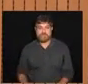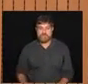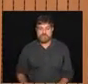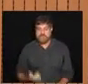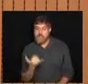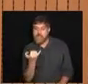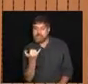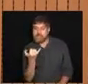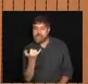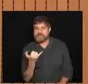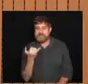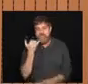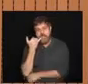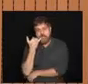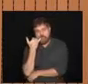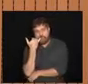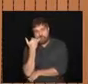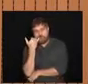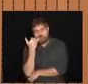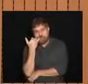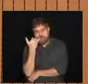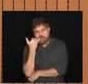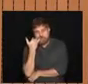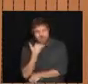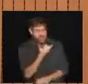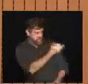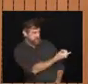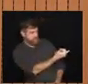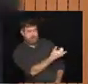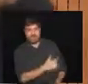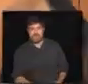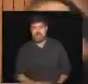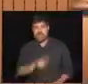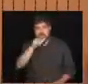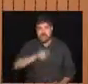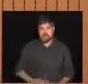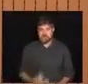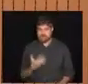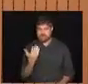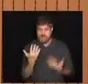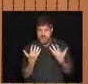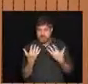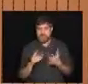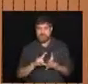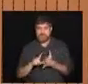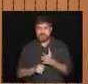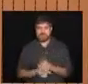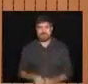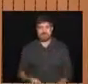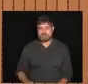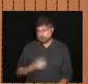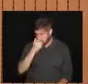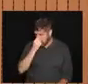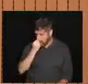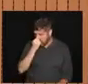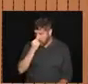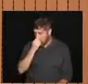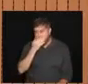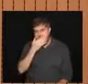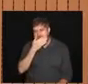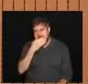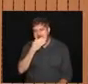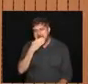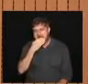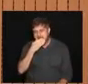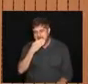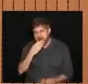caneta na boca, emprestar a caneta para uma outra pessoa, a pessoa põe a mão na caneta, ela coça o nariz, boca e olhos, ela vai